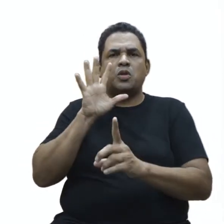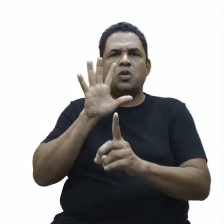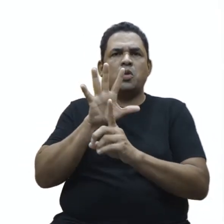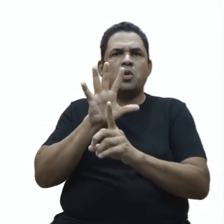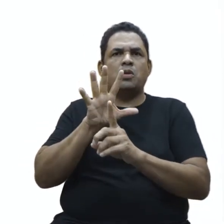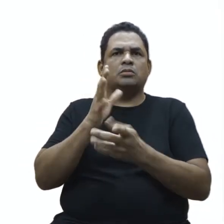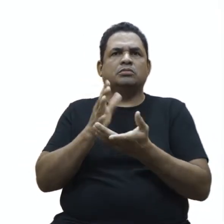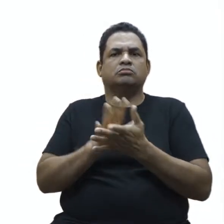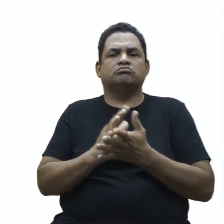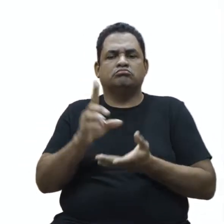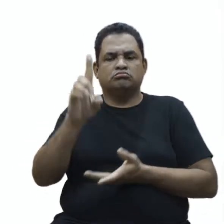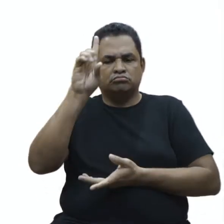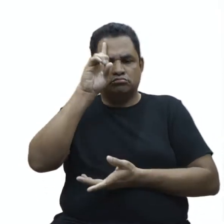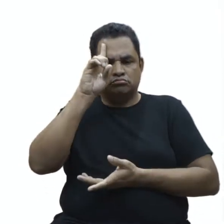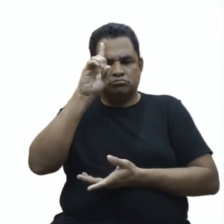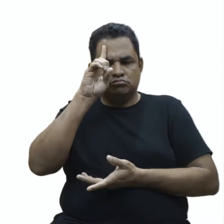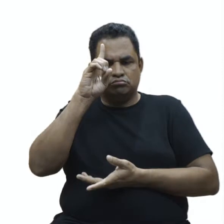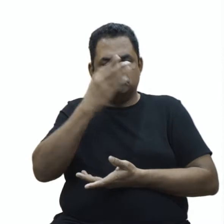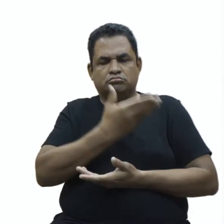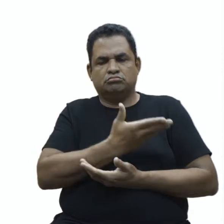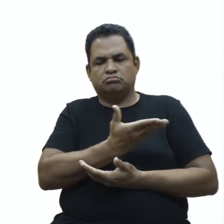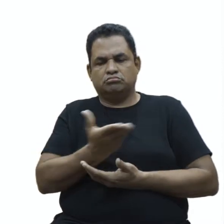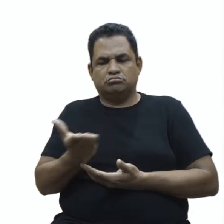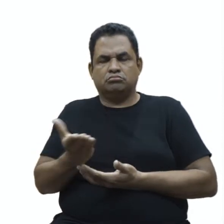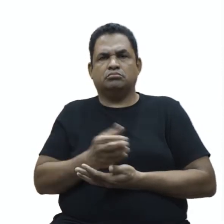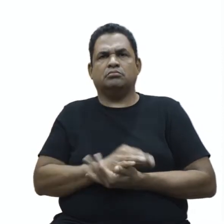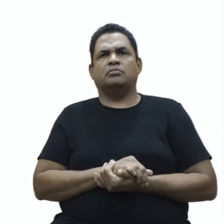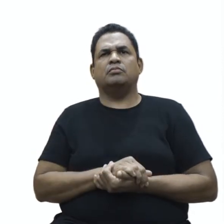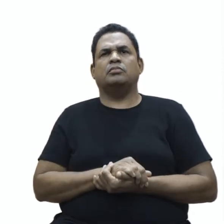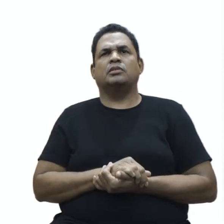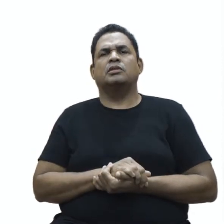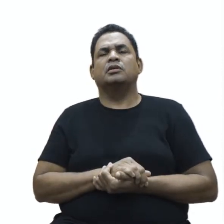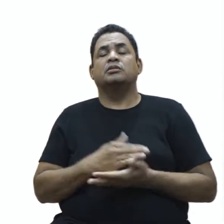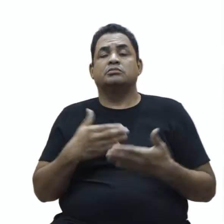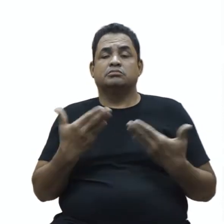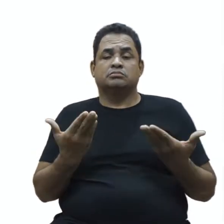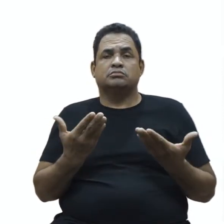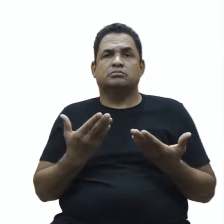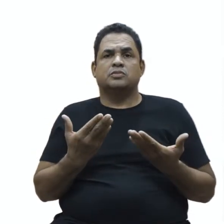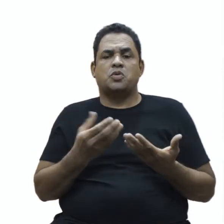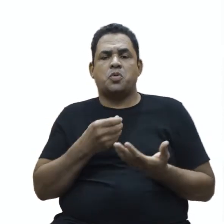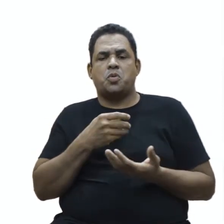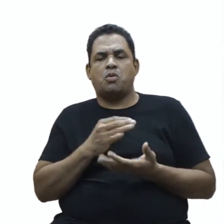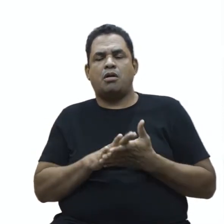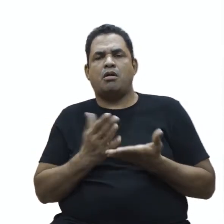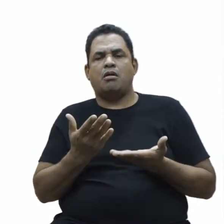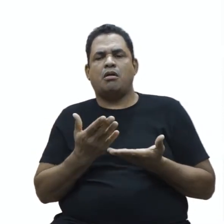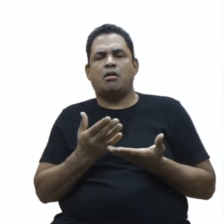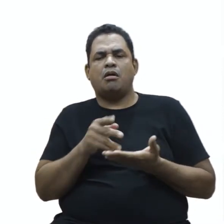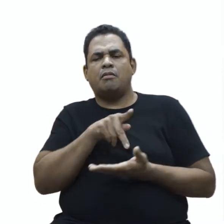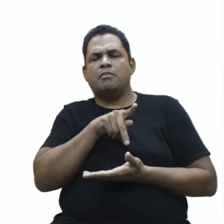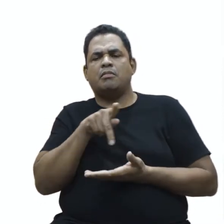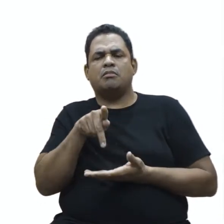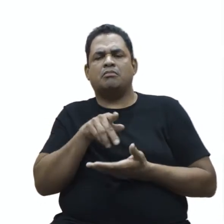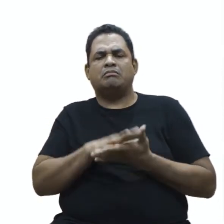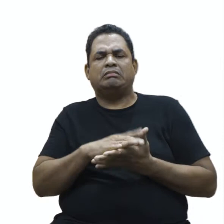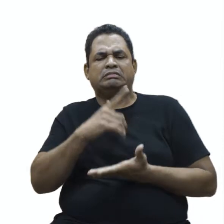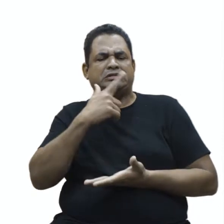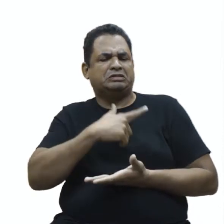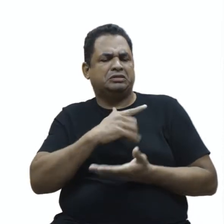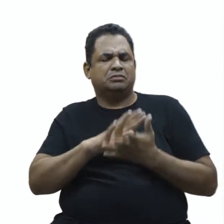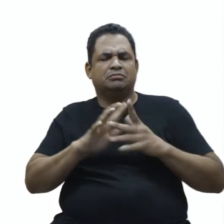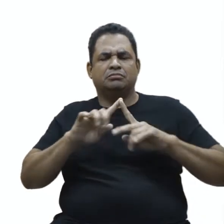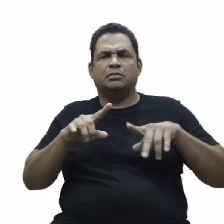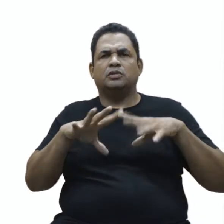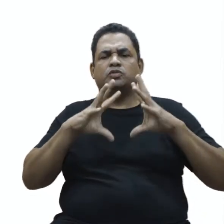quê? No cotidiano. É como eu digo para vocês. Ah, professora, mas isso é muito chato. Só que tudo